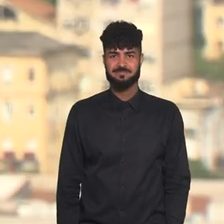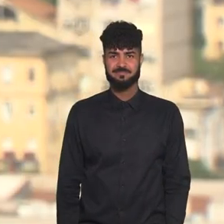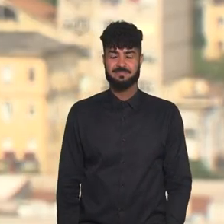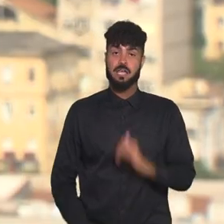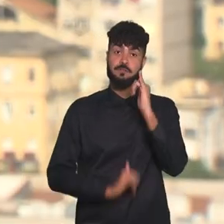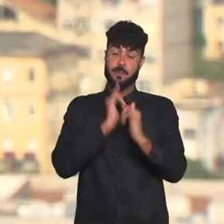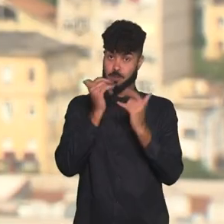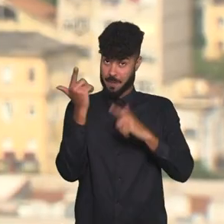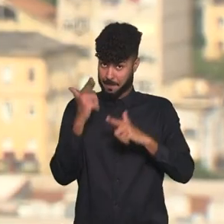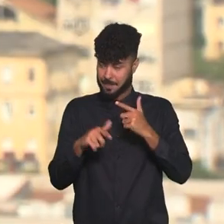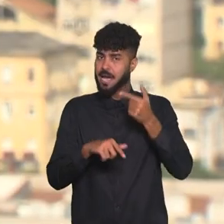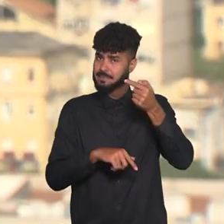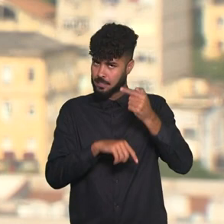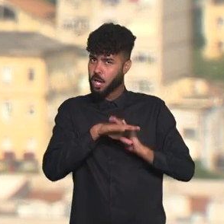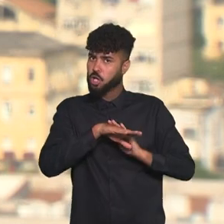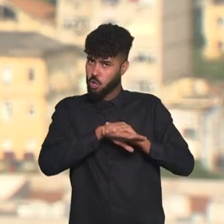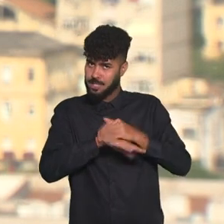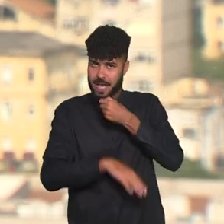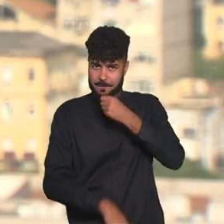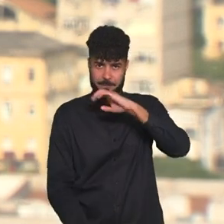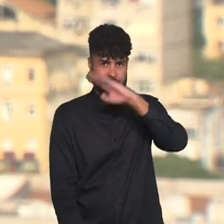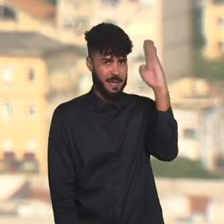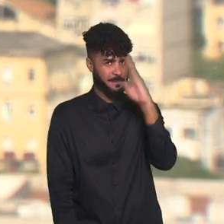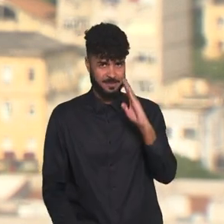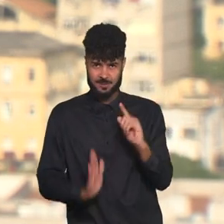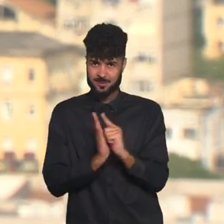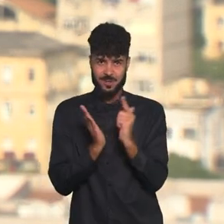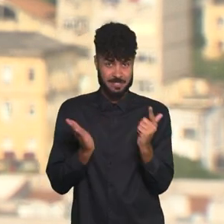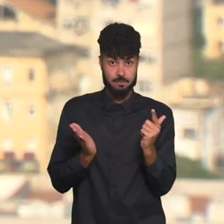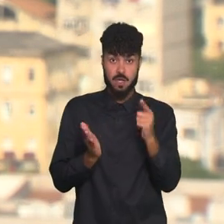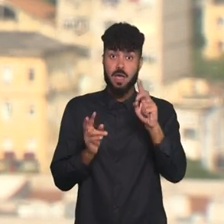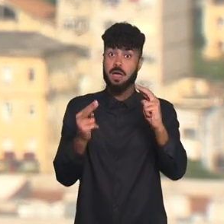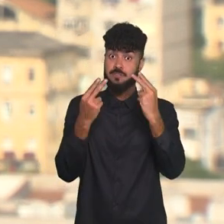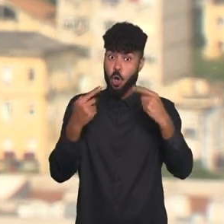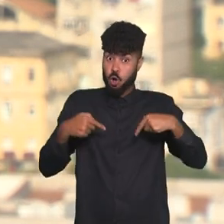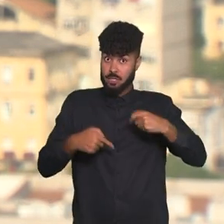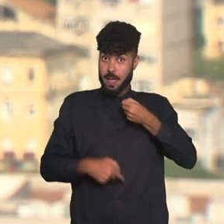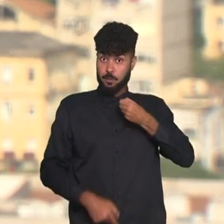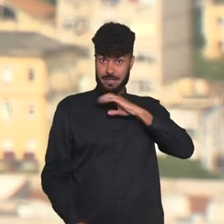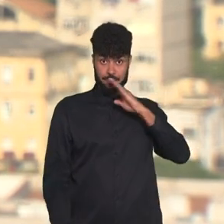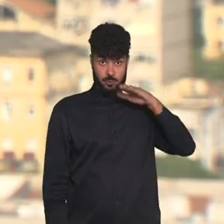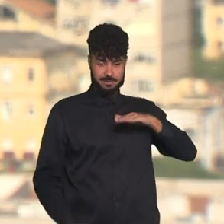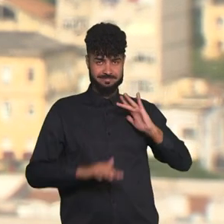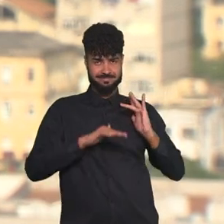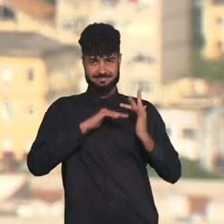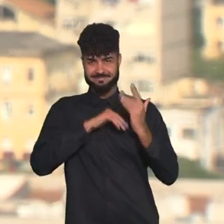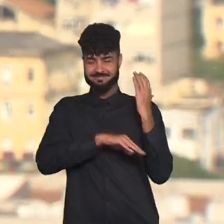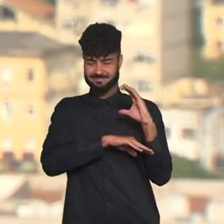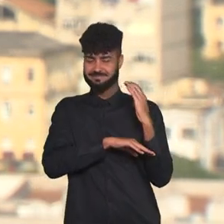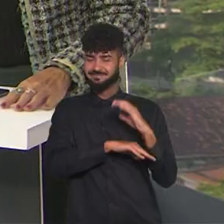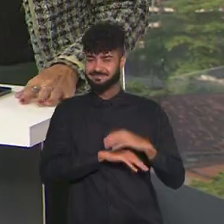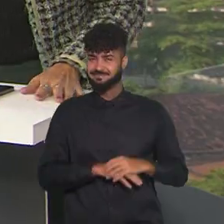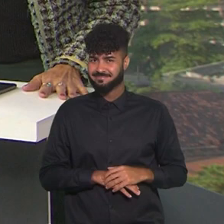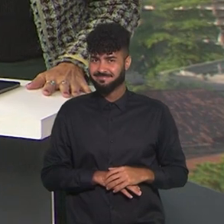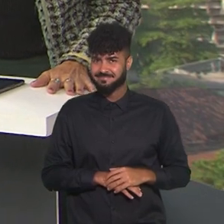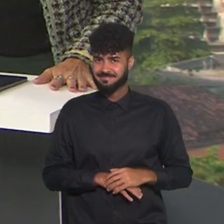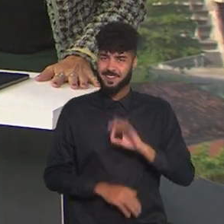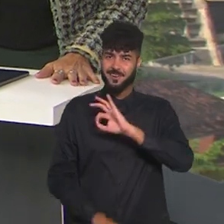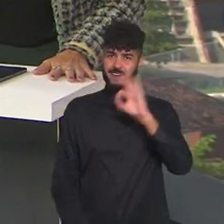Outras notícias às 7 da noite no Repórter Brasil. Você pode rever nossas reportagens nas redes sociais.